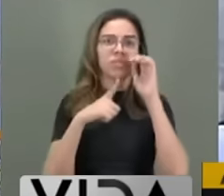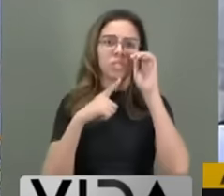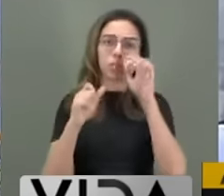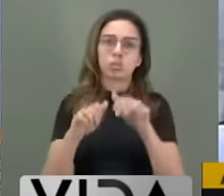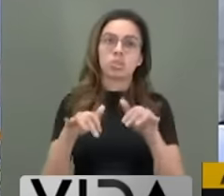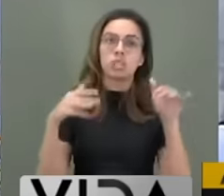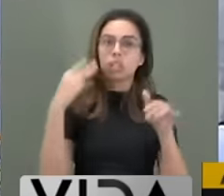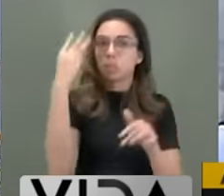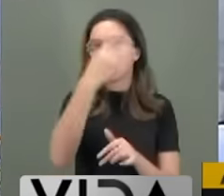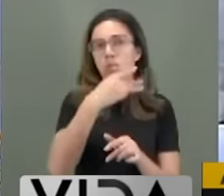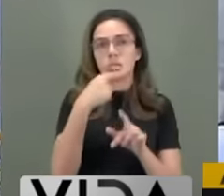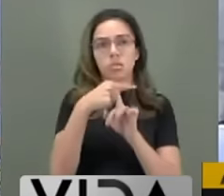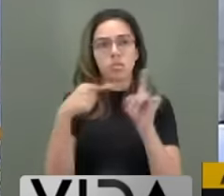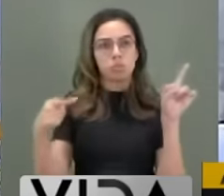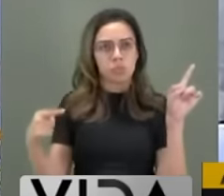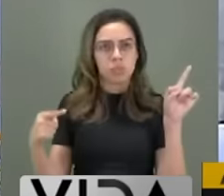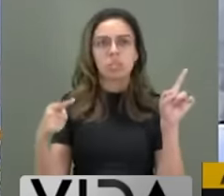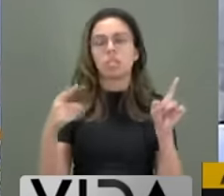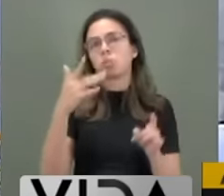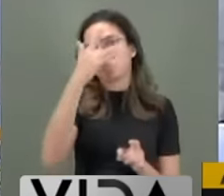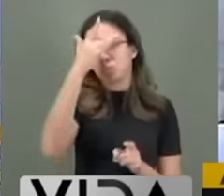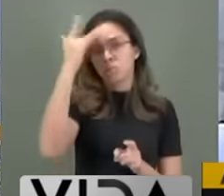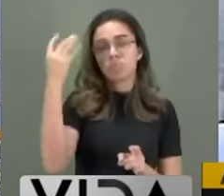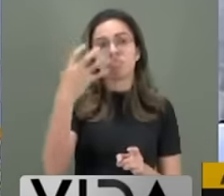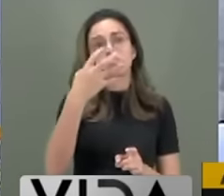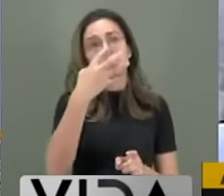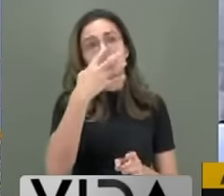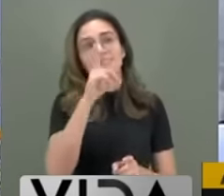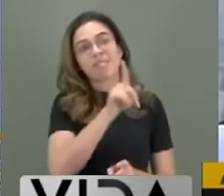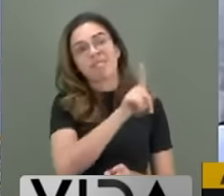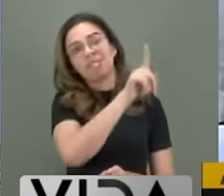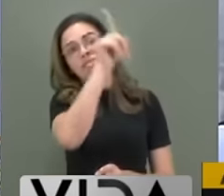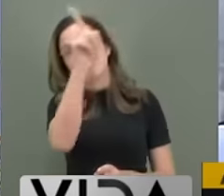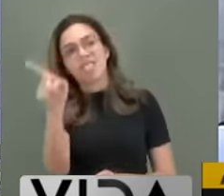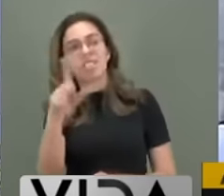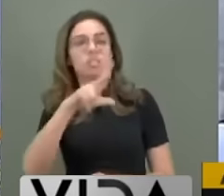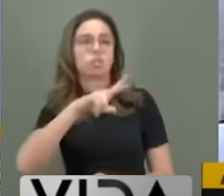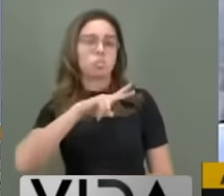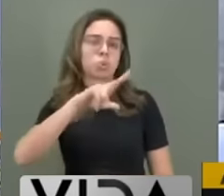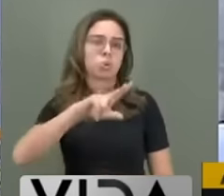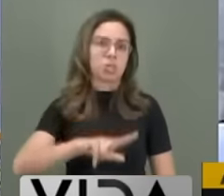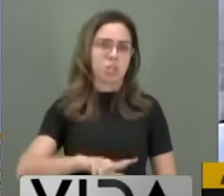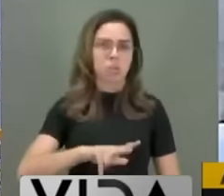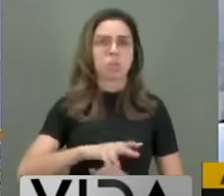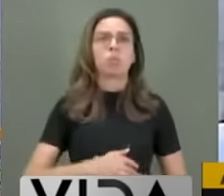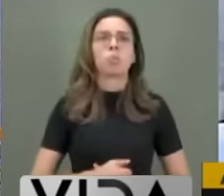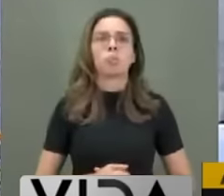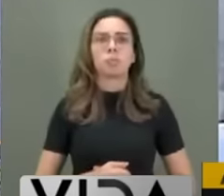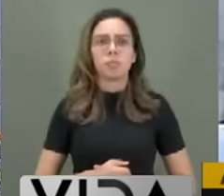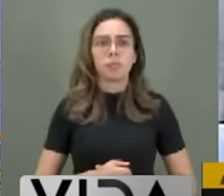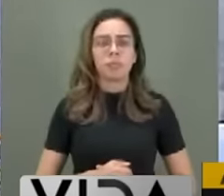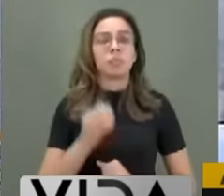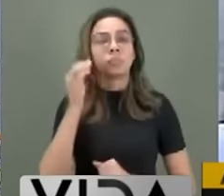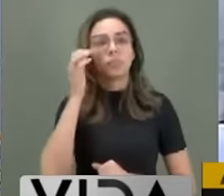o jornalista está assistindo lá de Portugal e foi muito objetivo